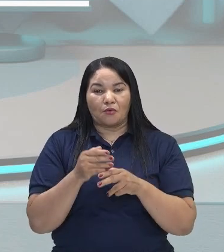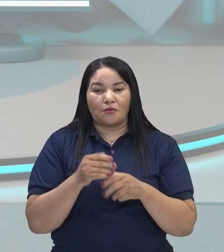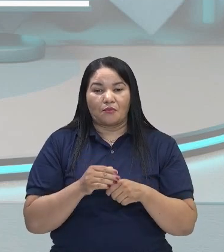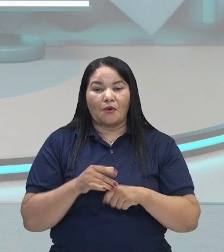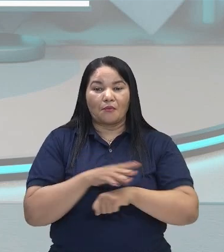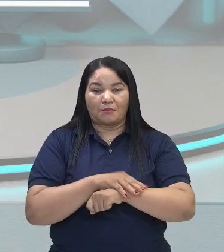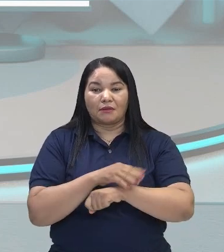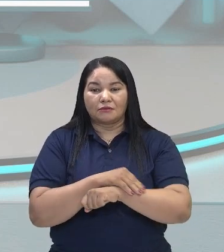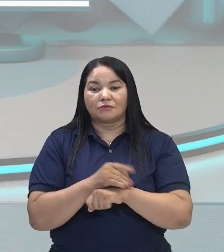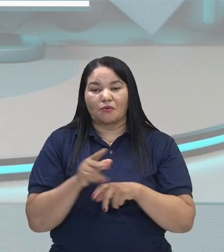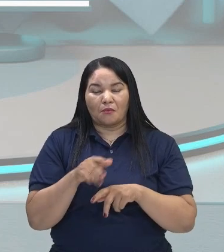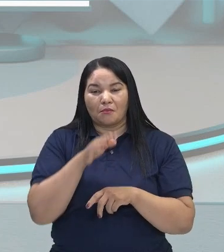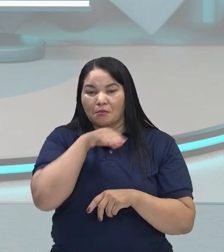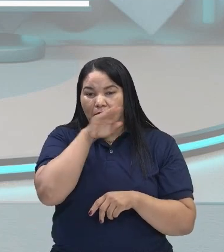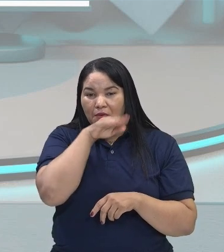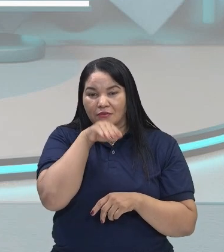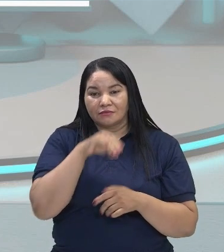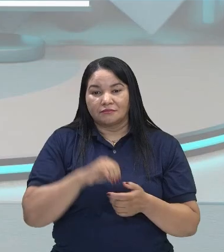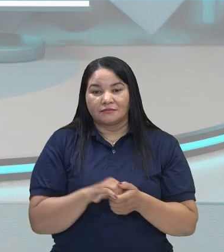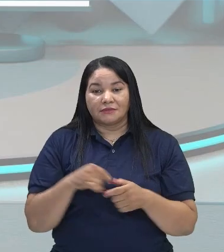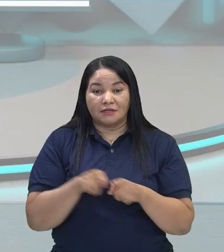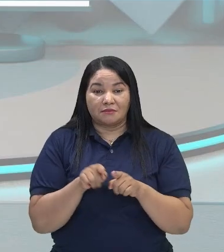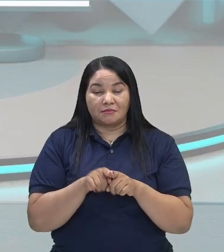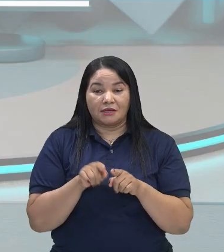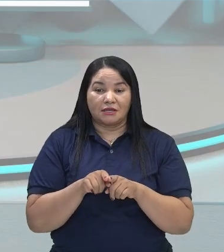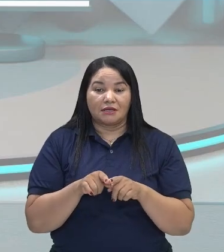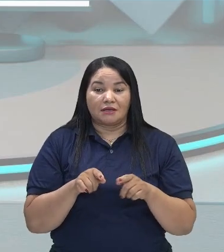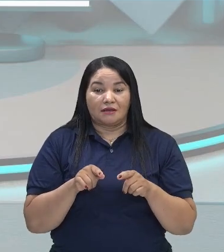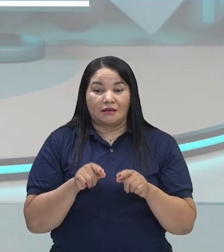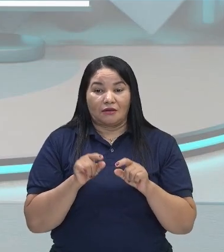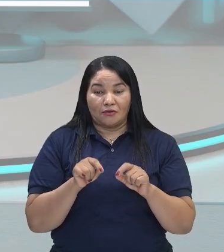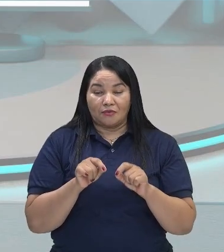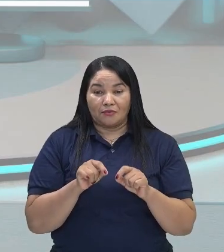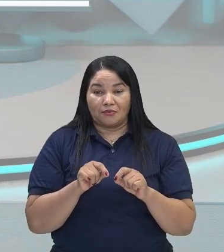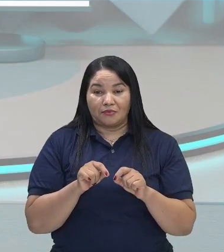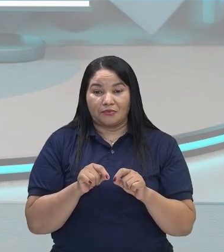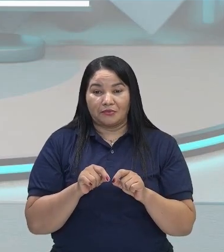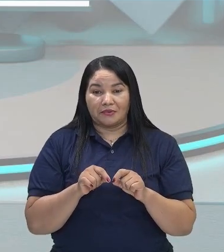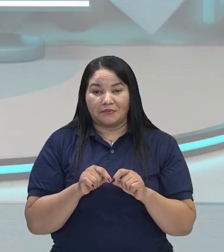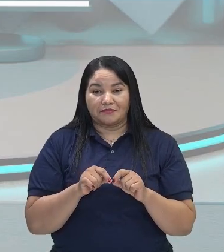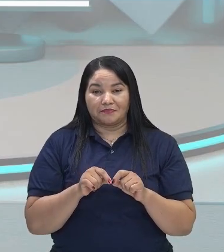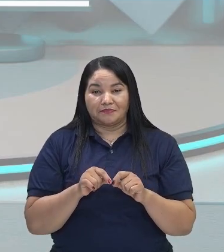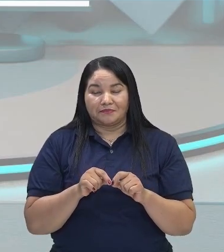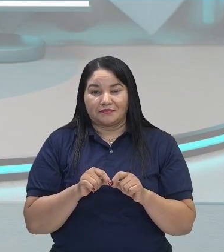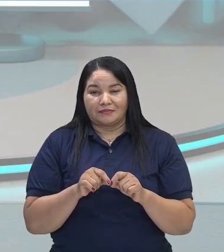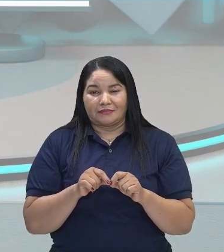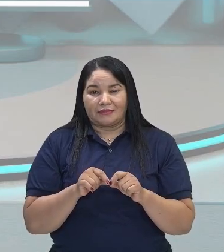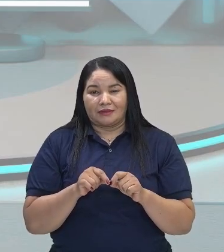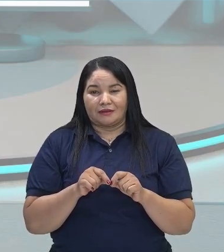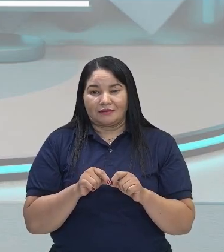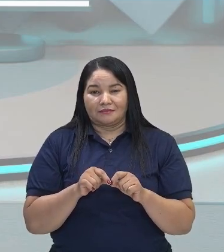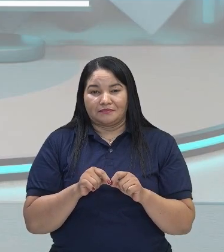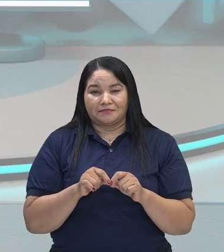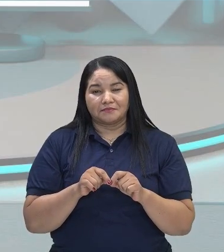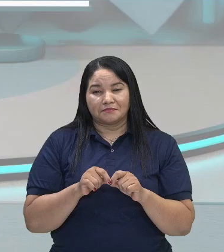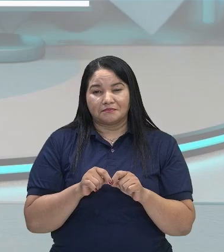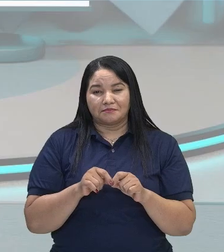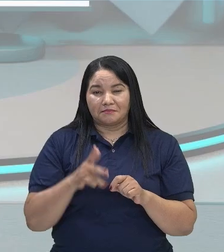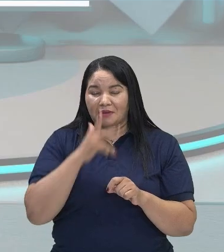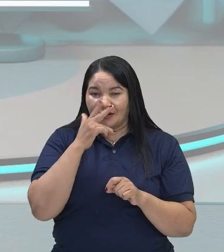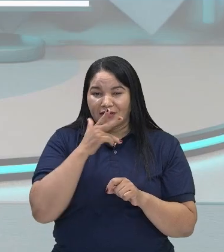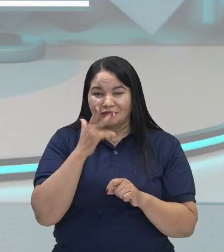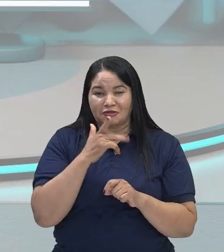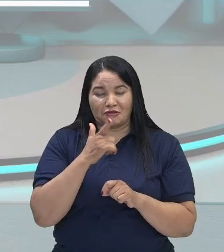as garras recurvadas, tal qual a do voraz e feio